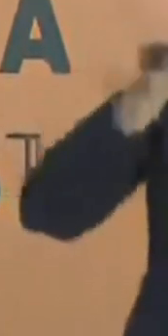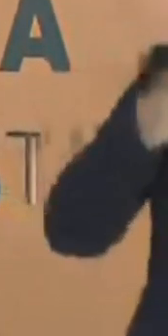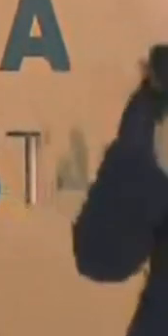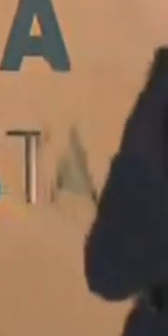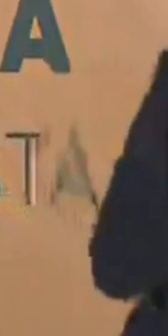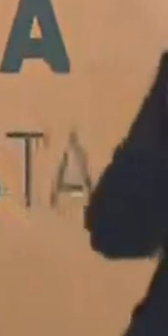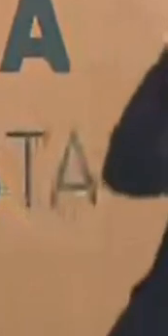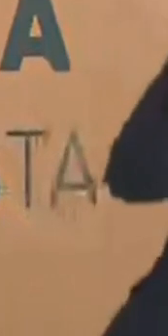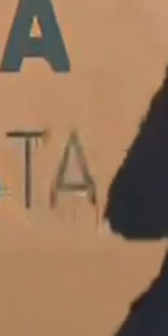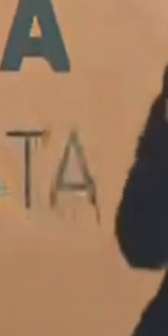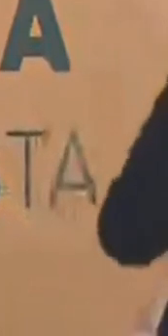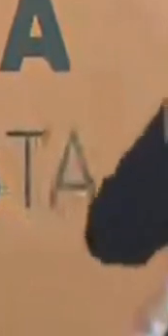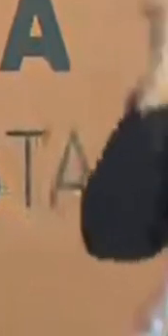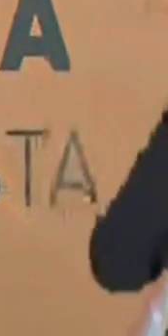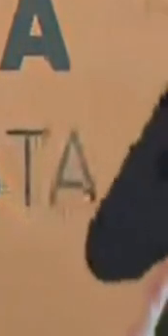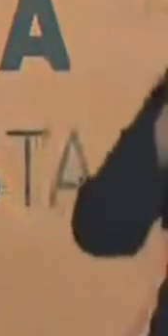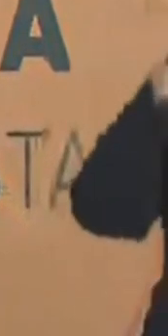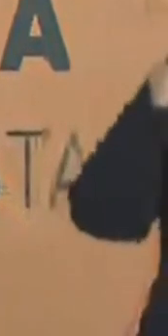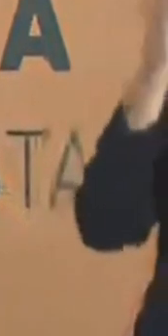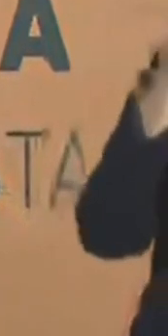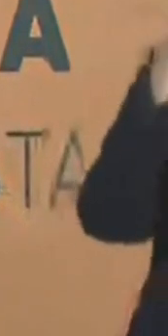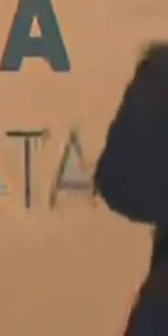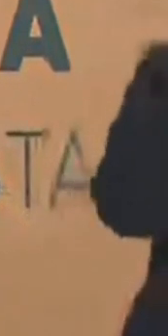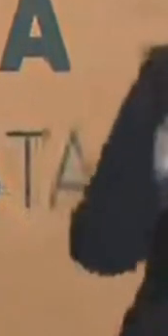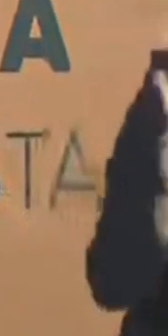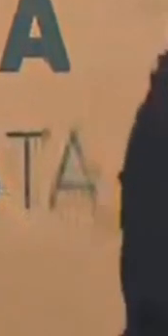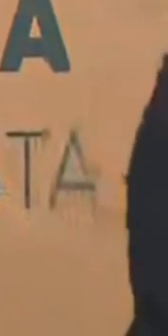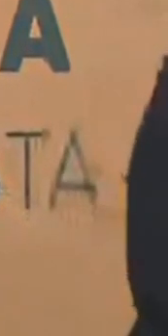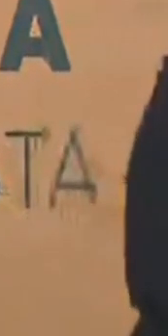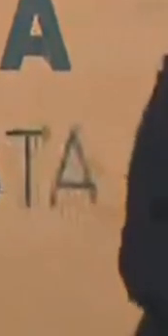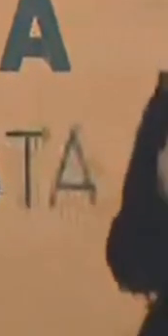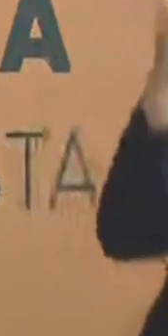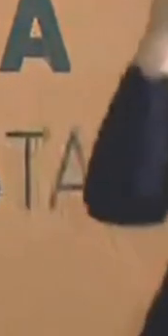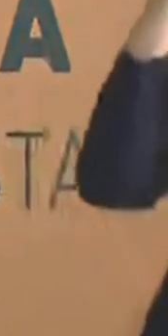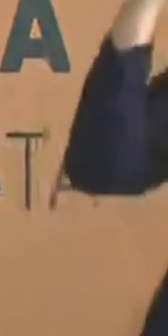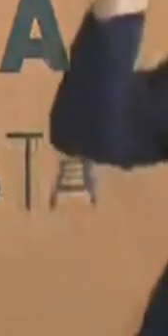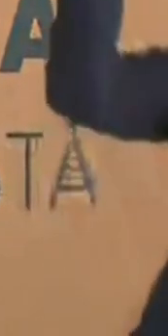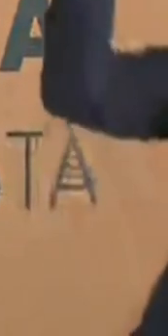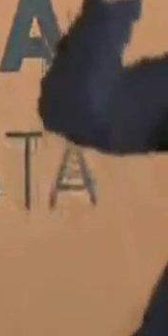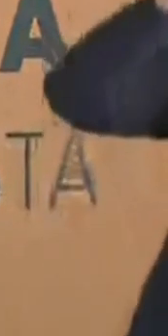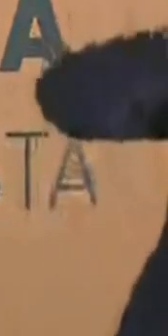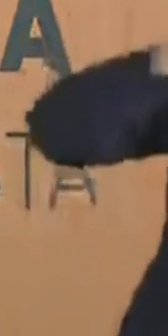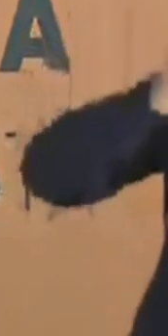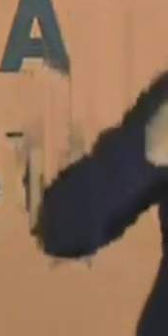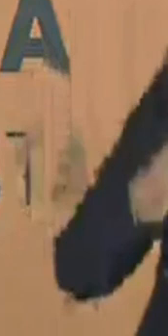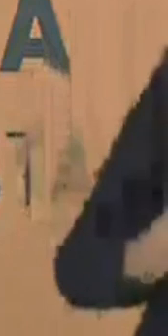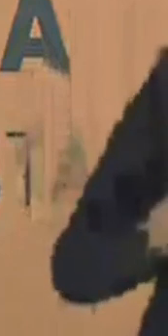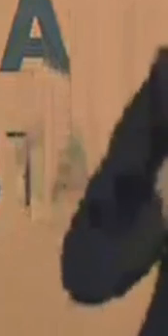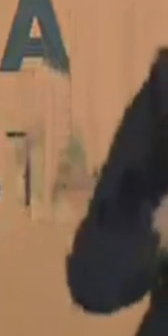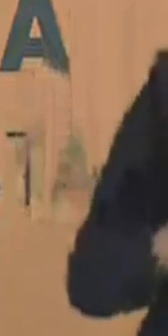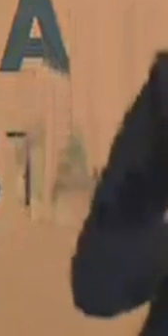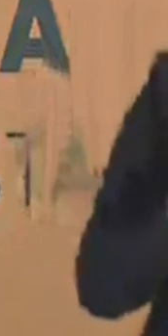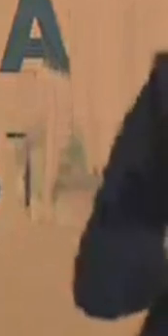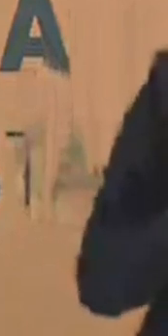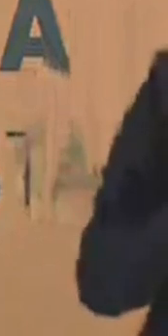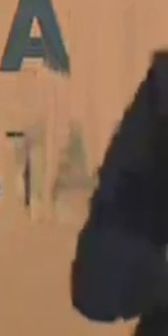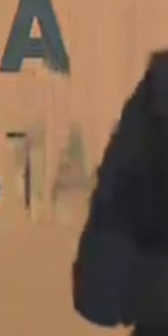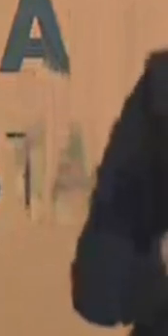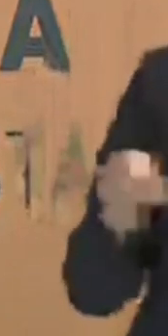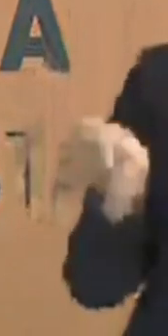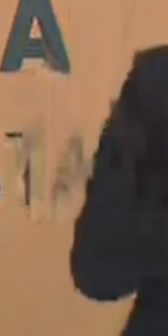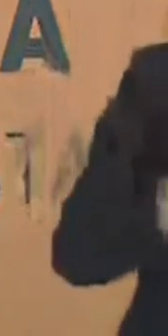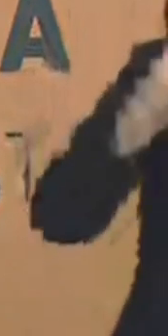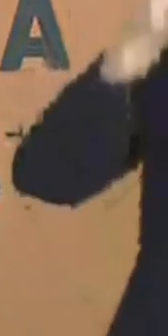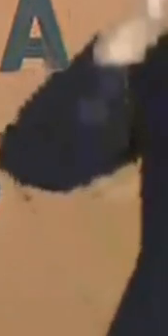campanha. E nessa curta campanha eu agradeço a minha vida a Deus e em grande parte